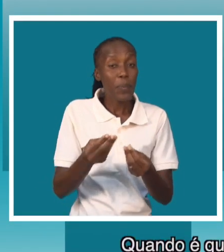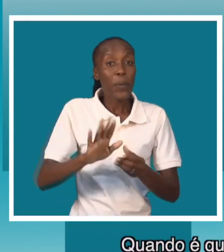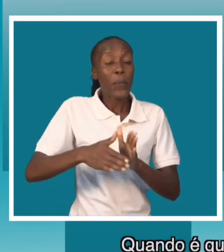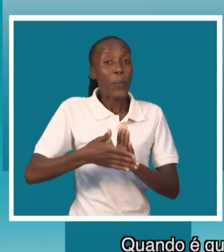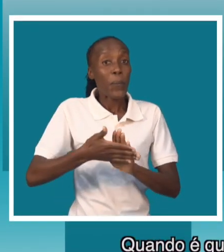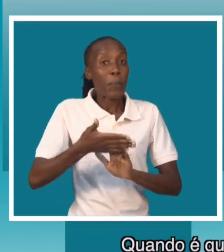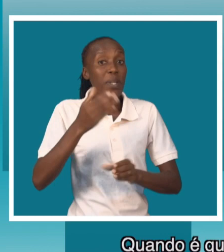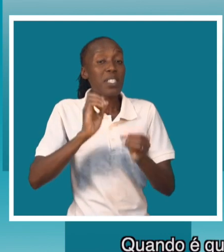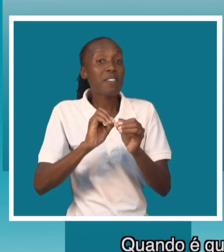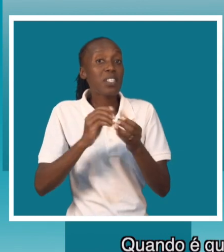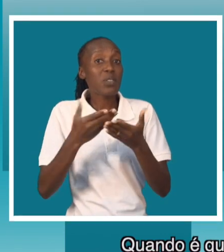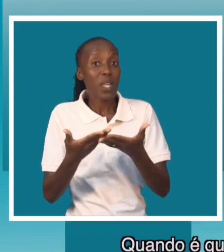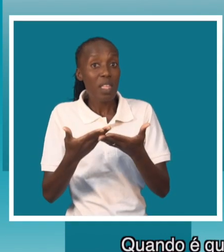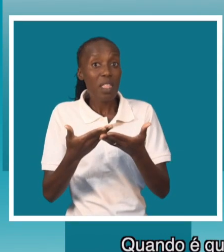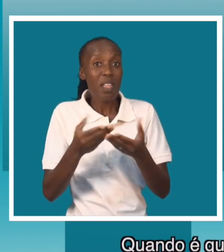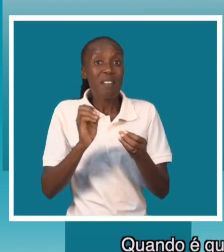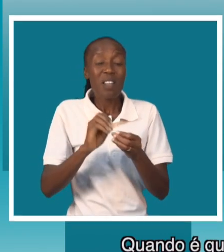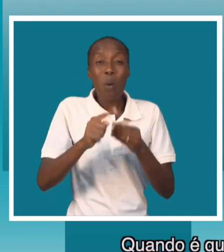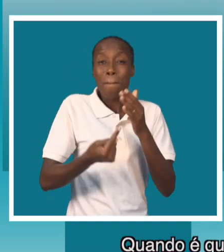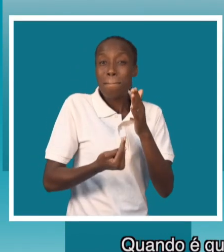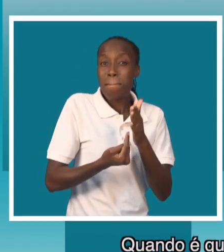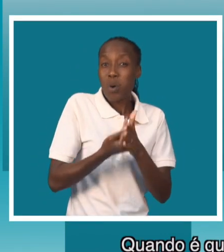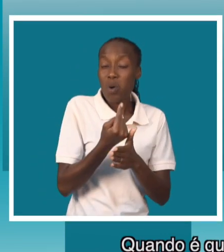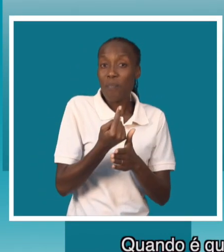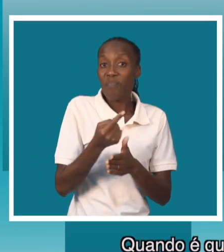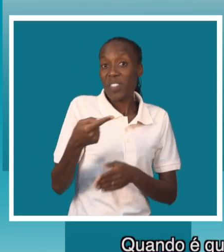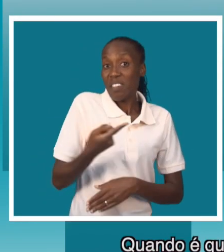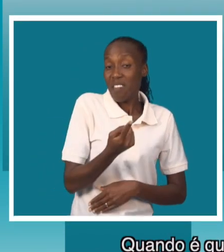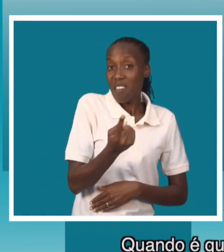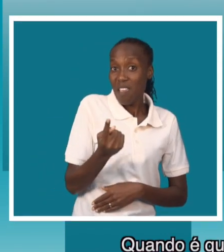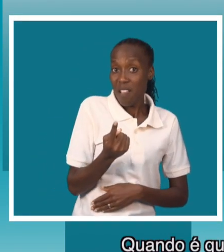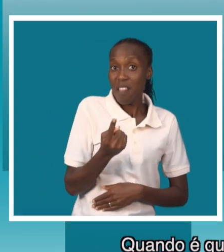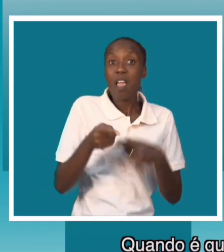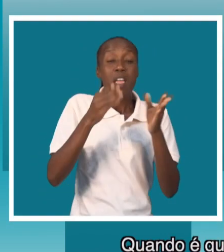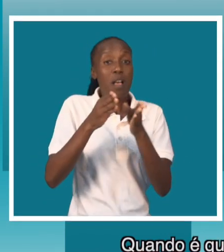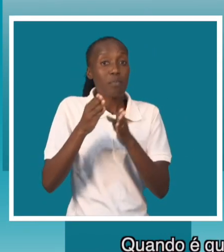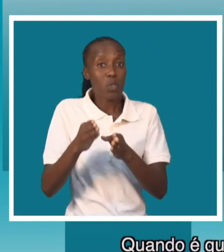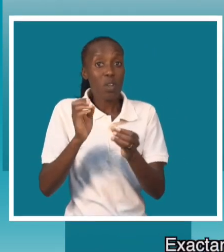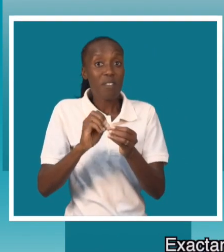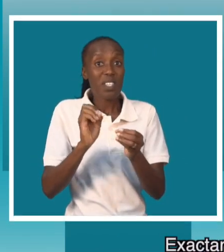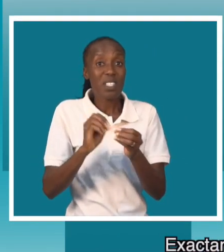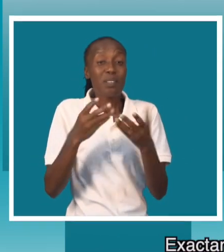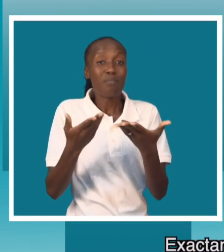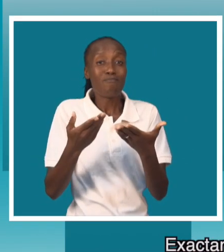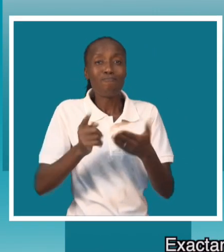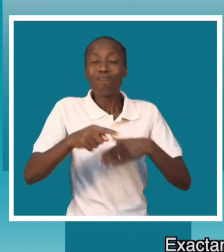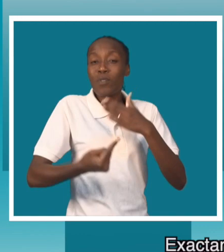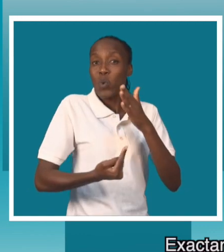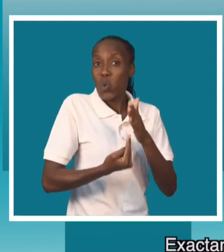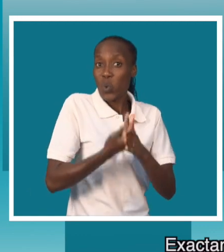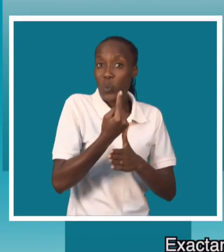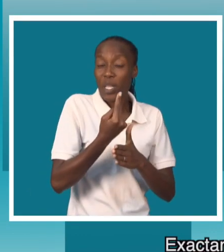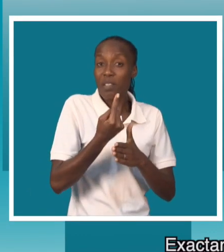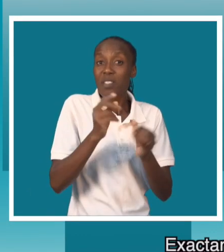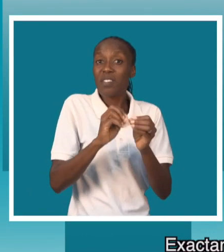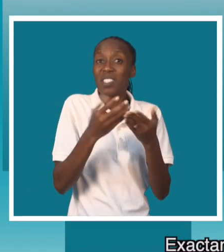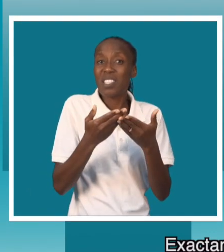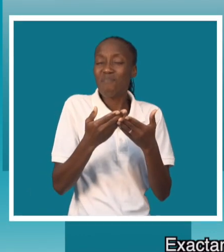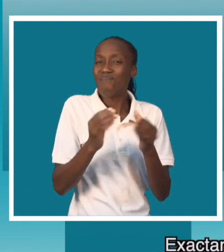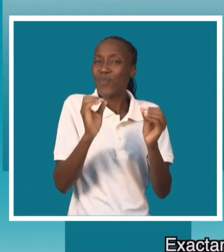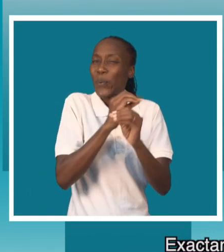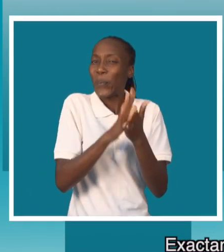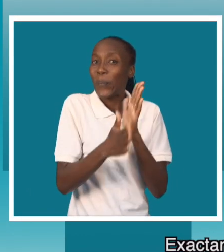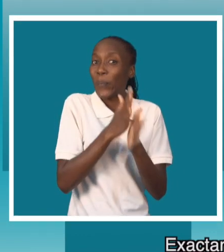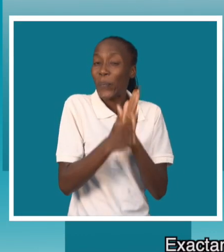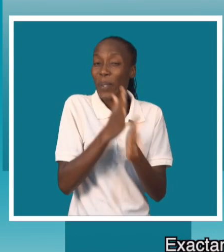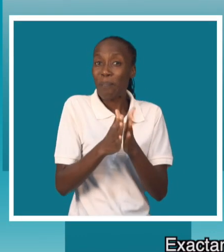Quando é que esse medo passa a tal fobia? Exatamente porque ele parte